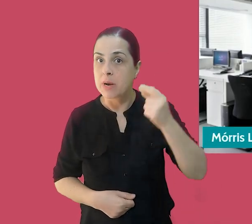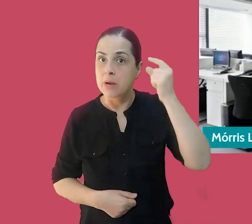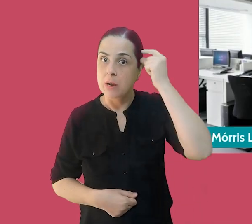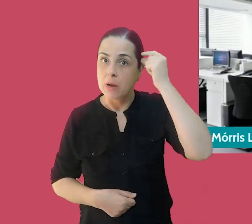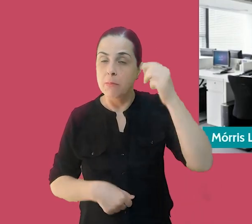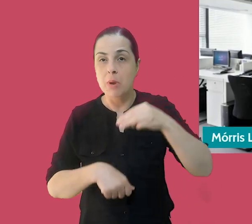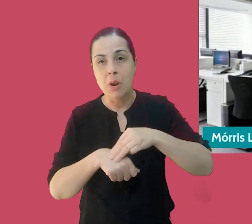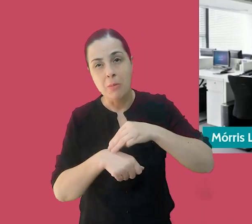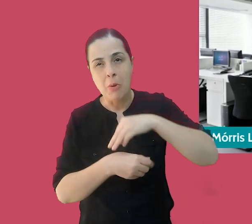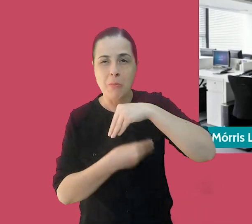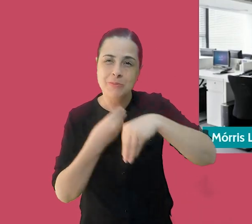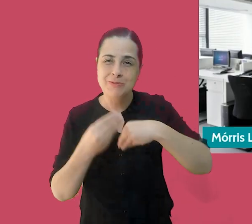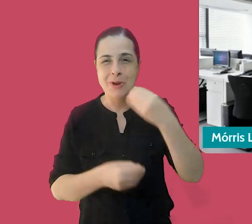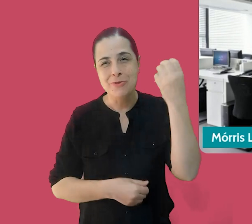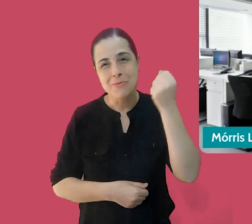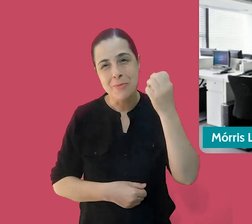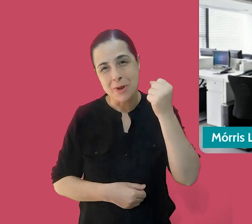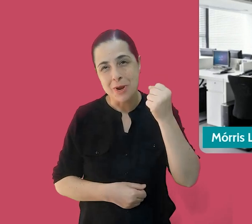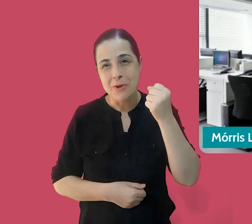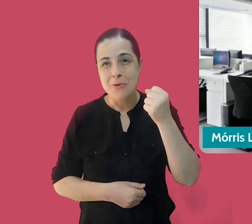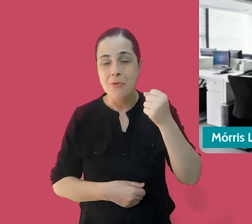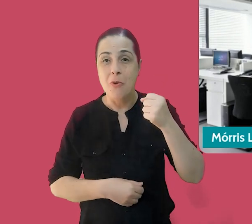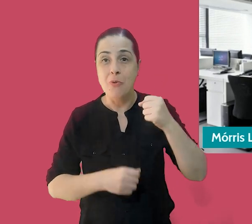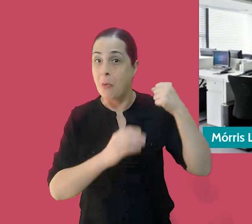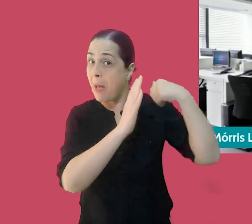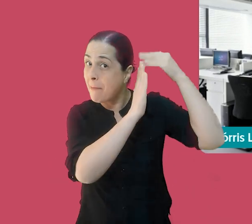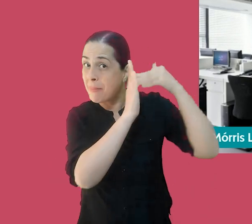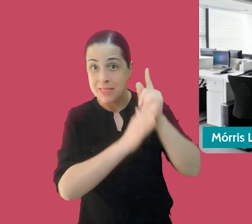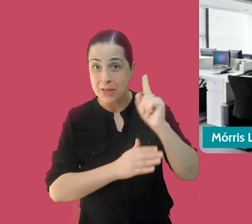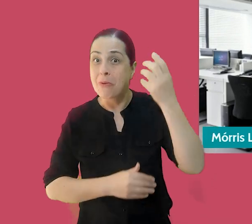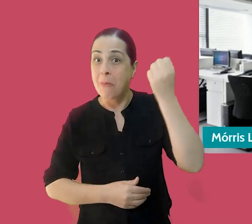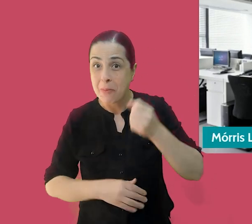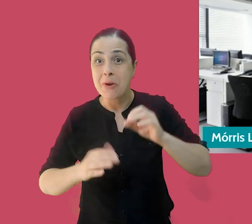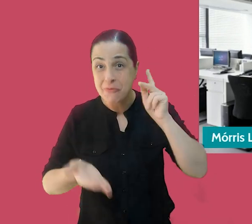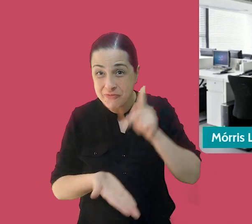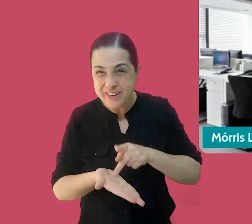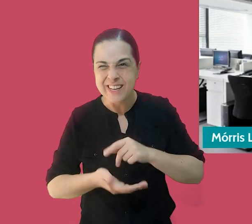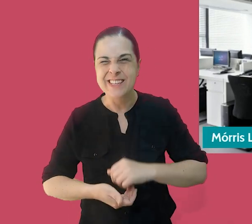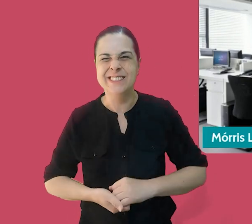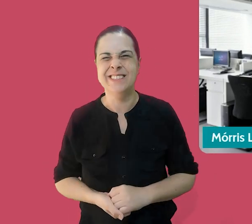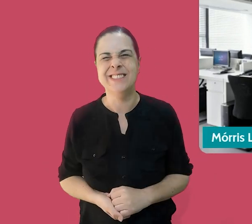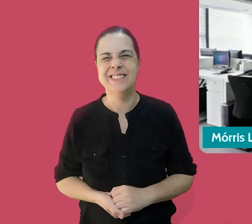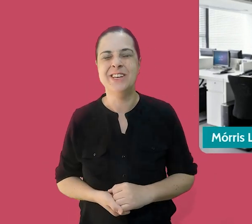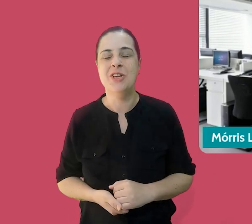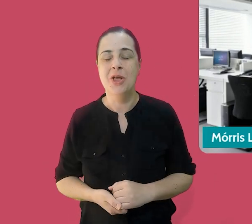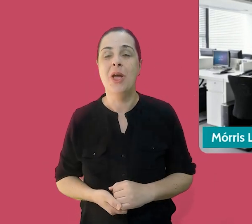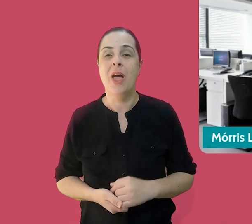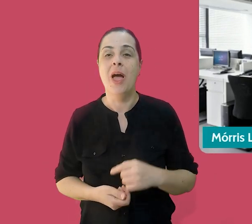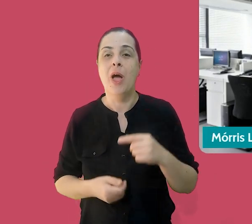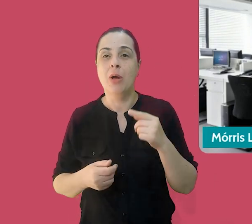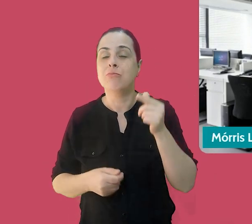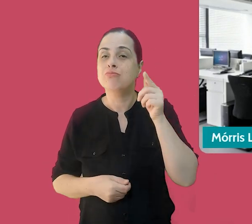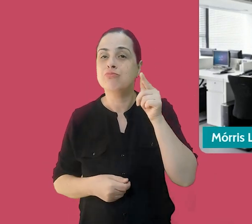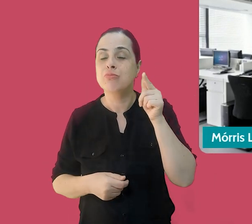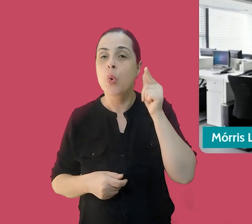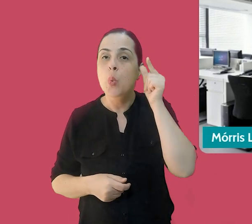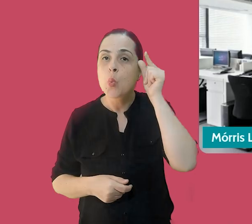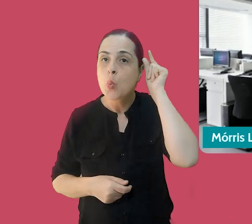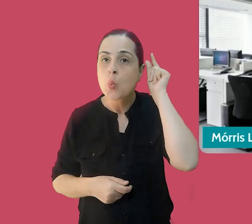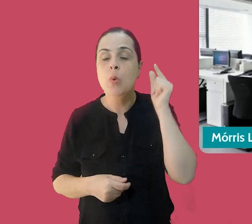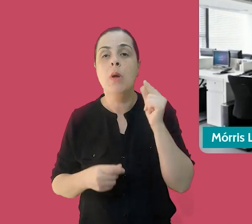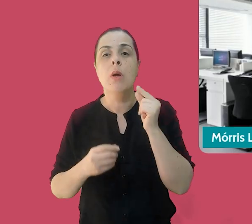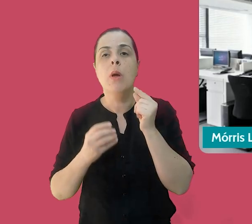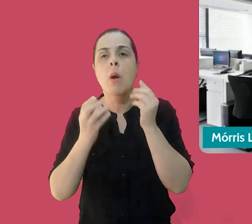cabelo castanho meio grisalho, não são luzes brancas, é grisalho mesmo, curtinho, a barba rala